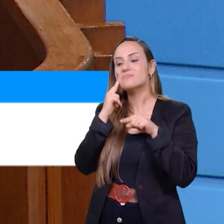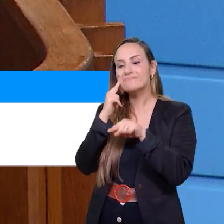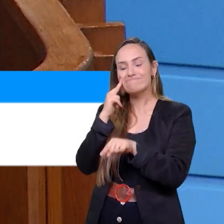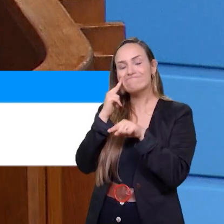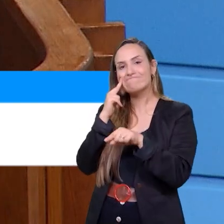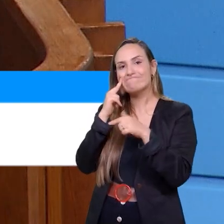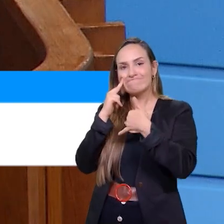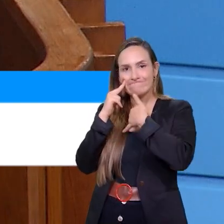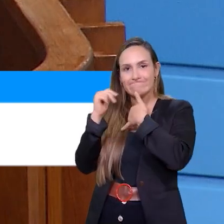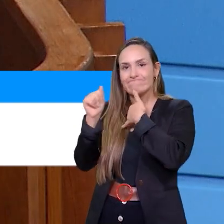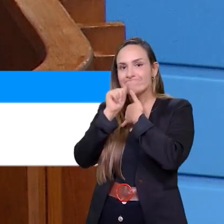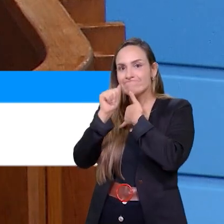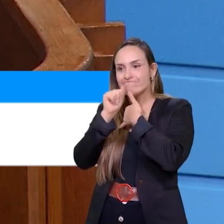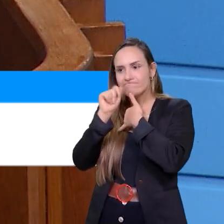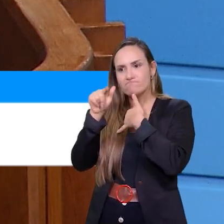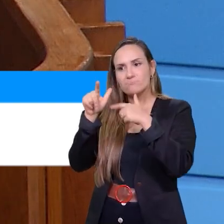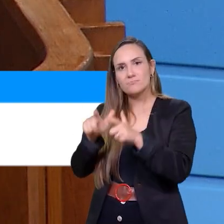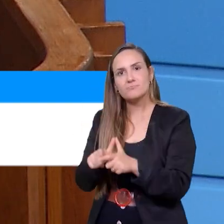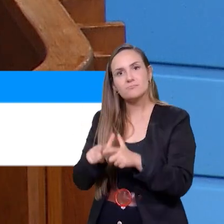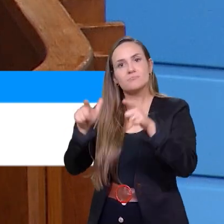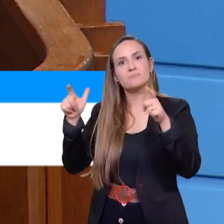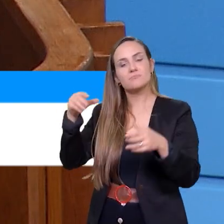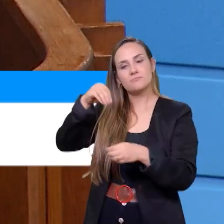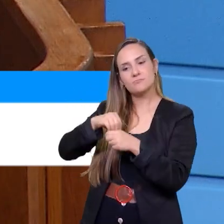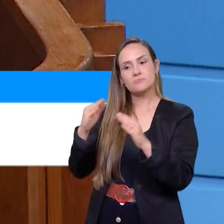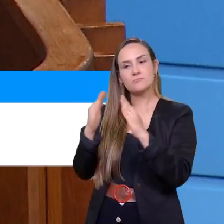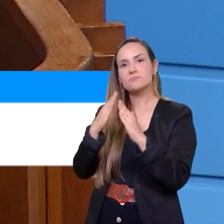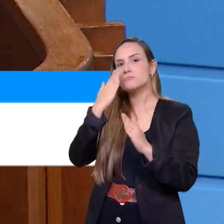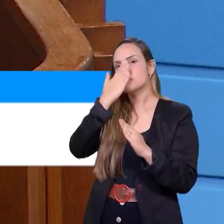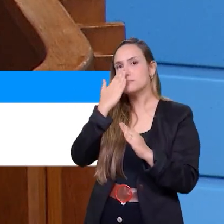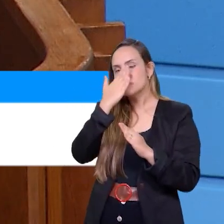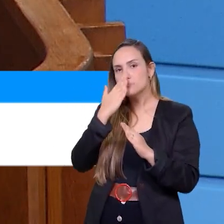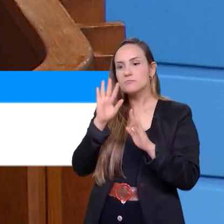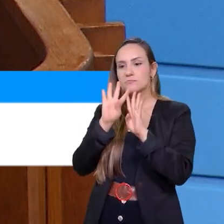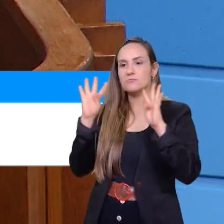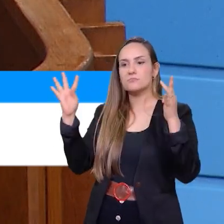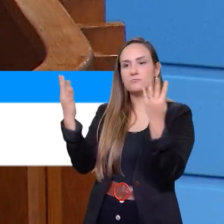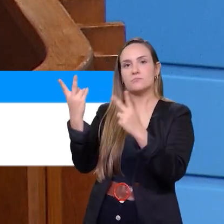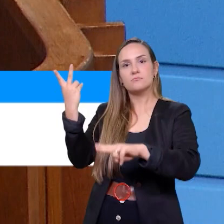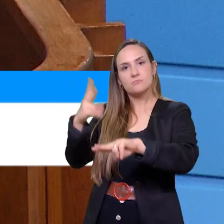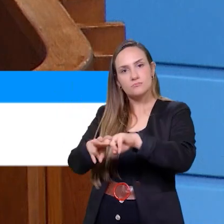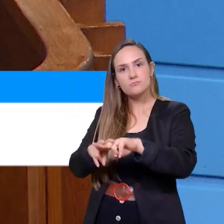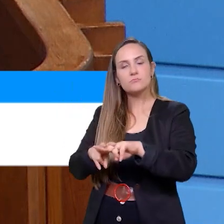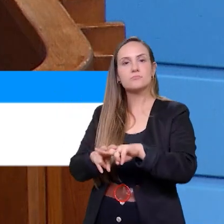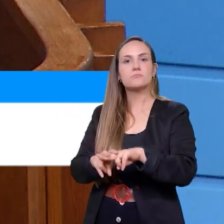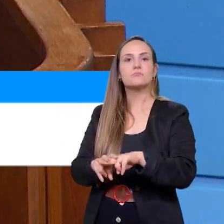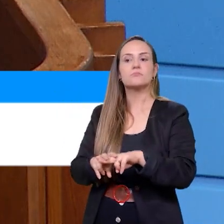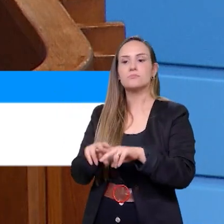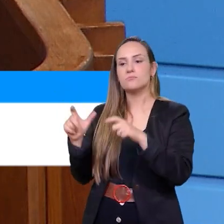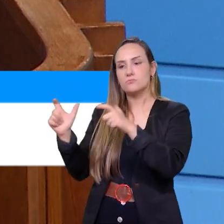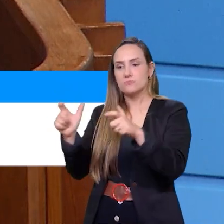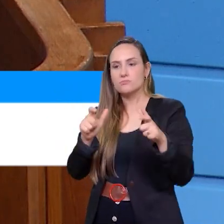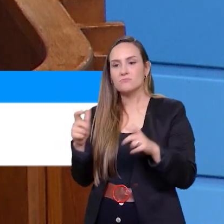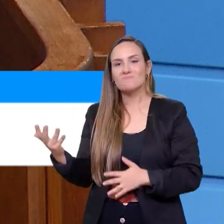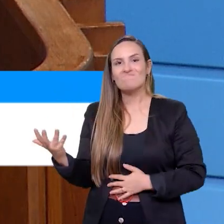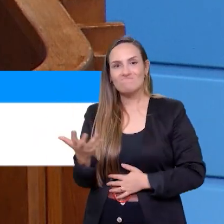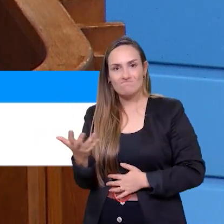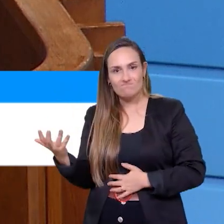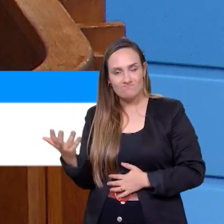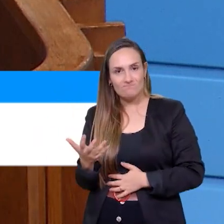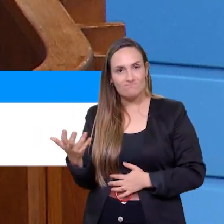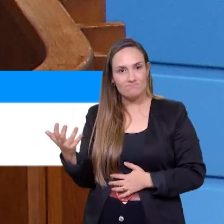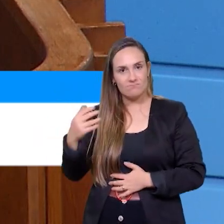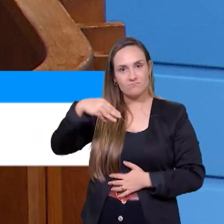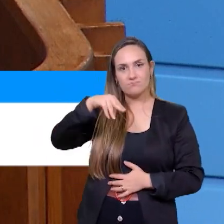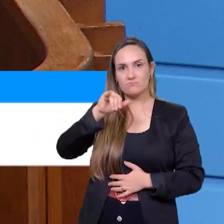negro, que são aqueles que, infelizmente, ainda são maioria nos prostíbulos, nos presídios, nos bolsões